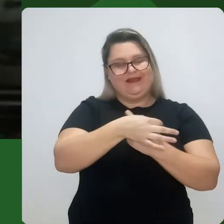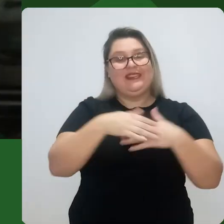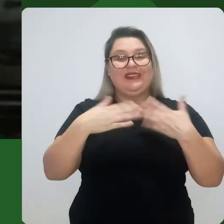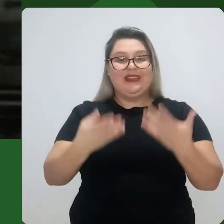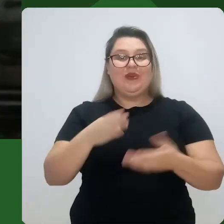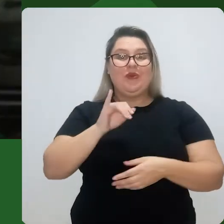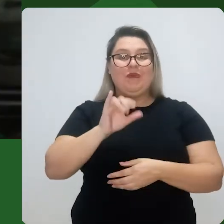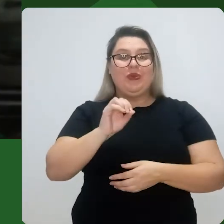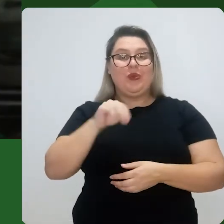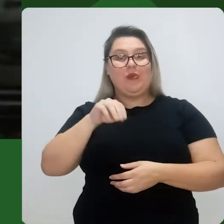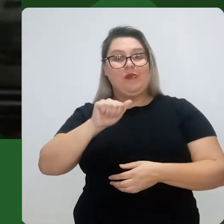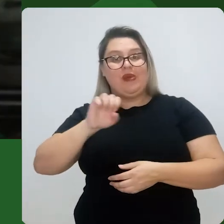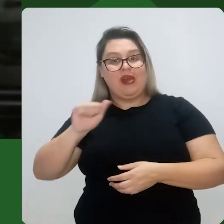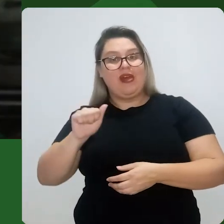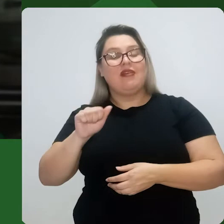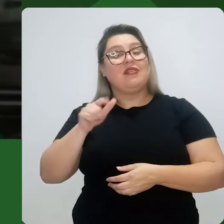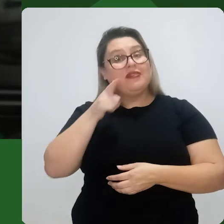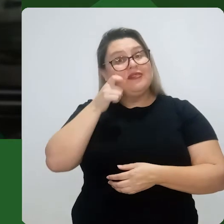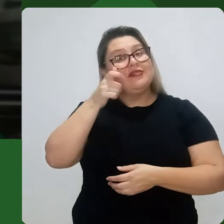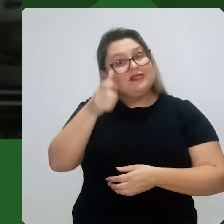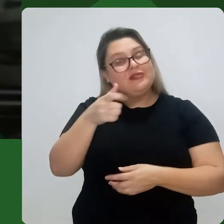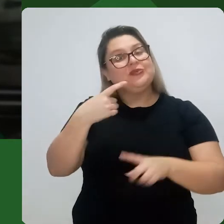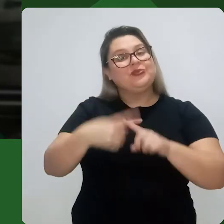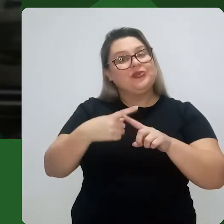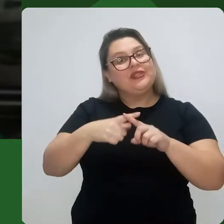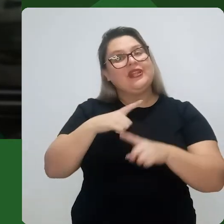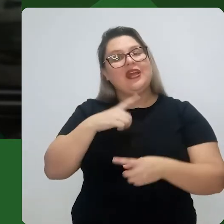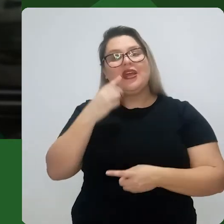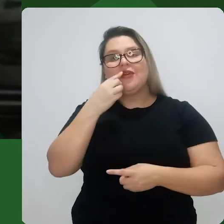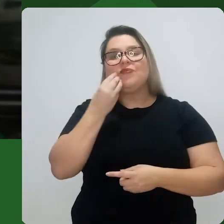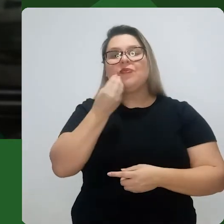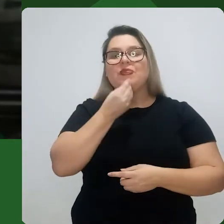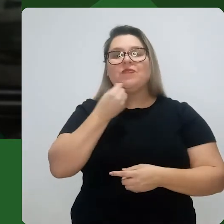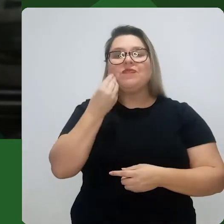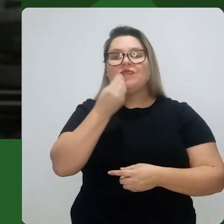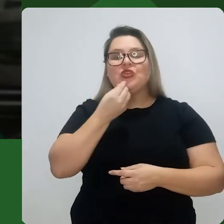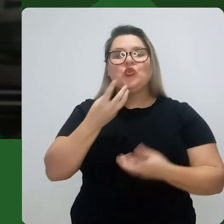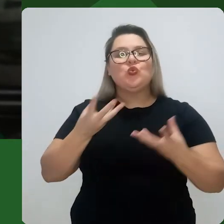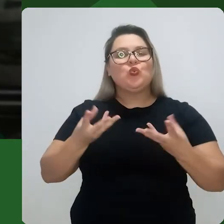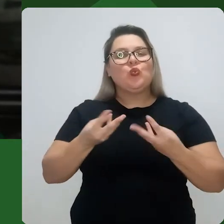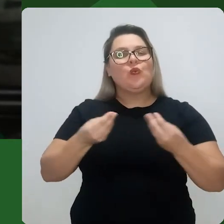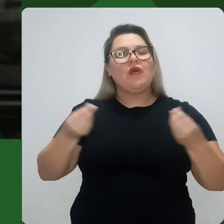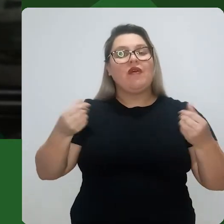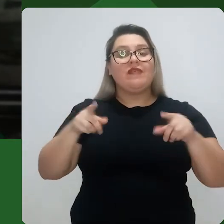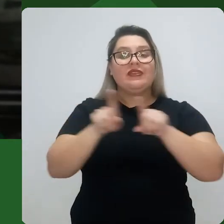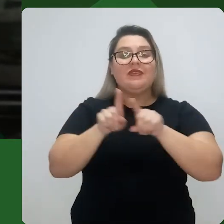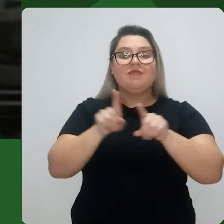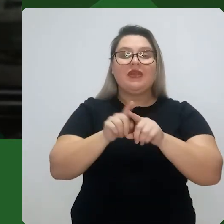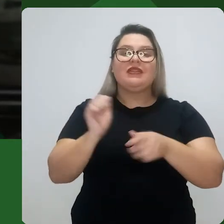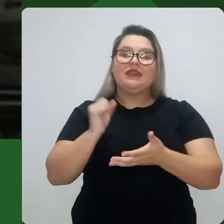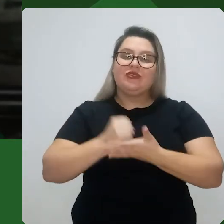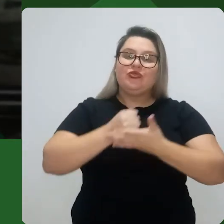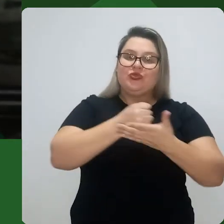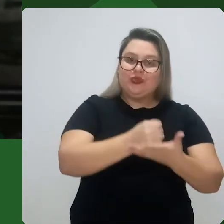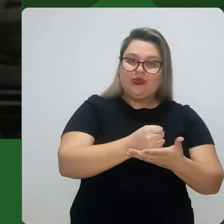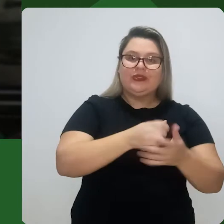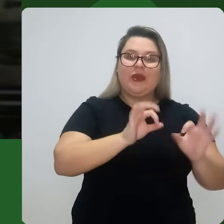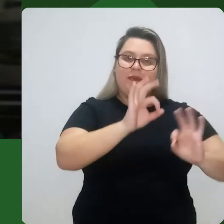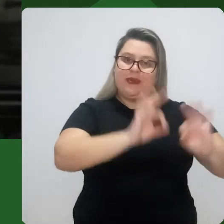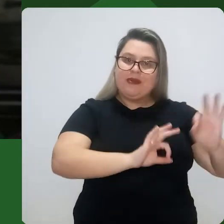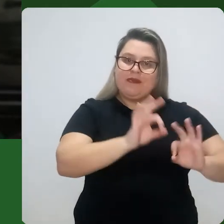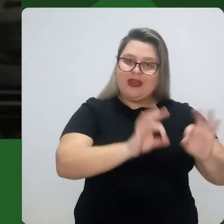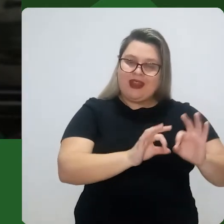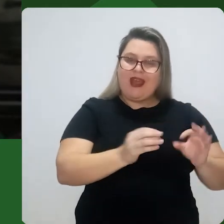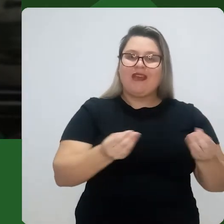A biomassa de banana verde é um ingrediente bem interessante, porque tem sabor suave e funciona na preparação como um